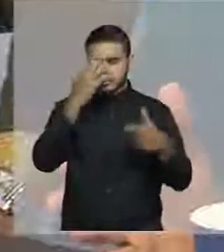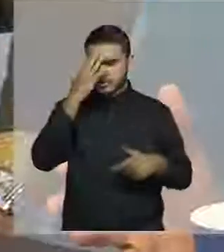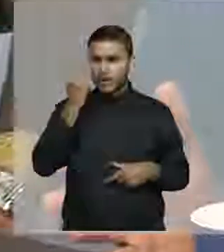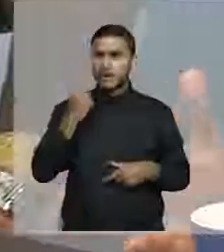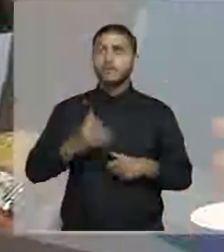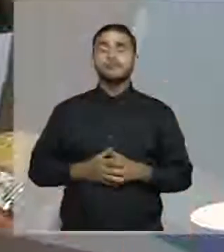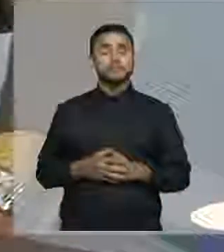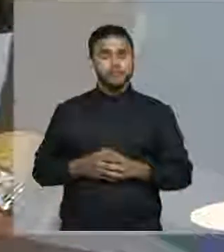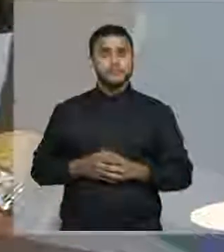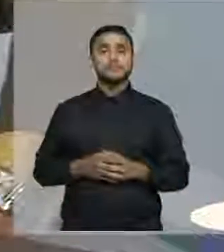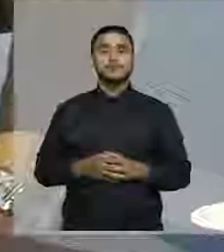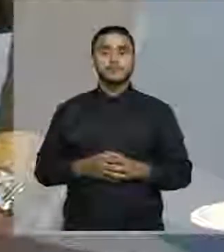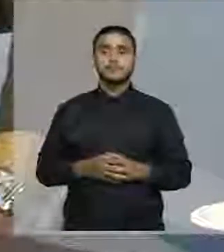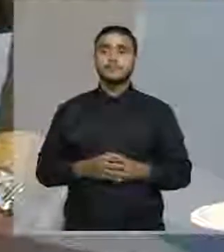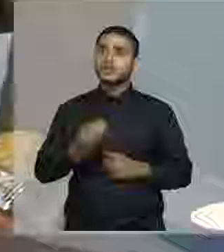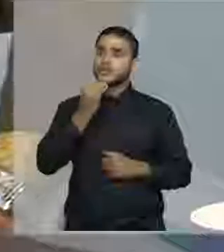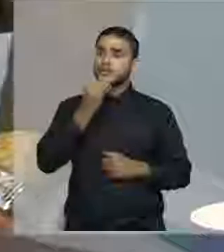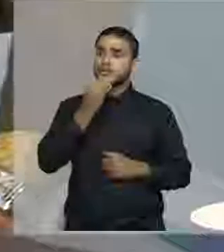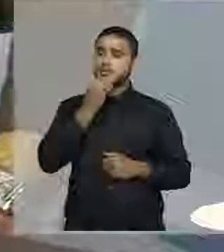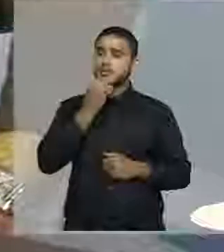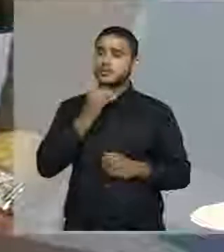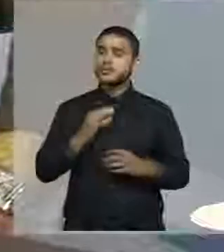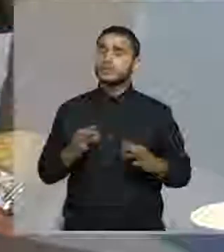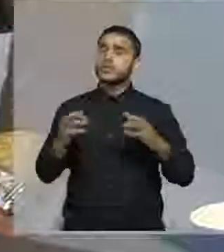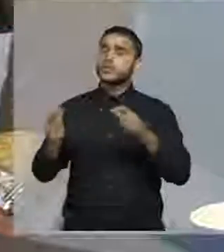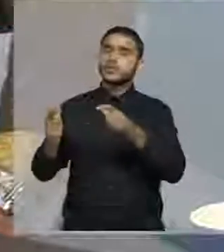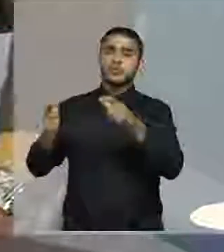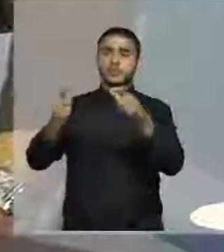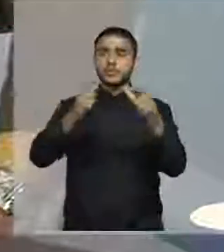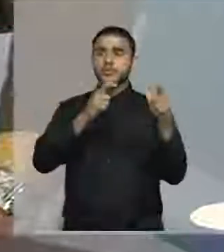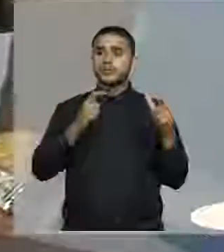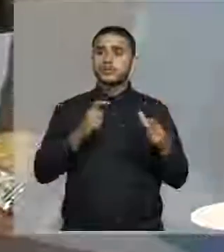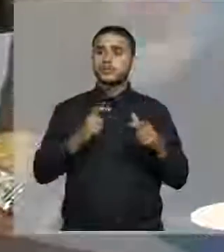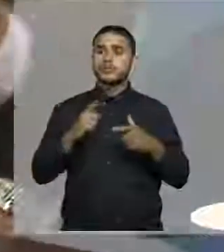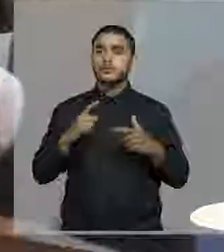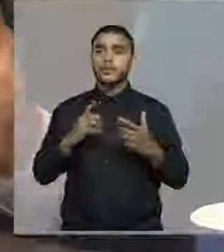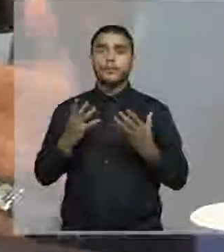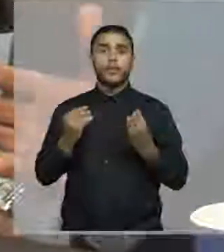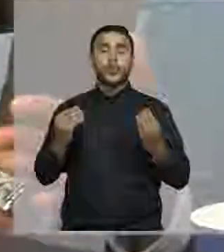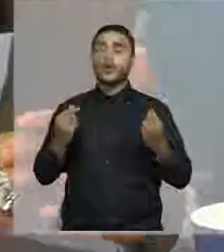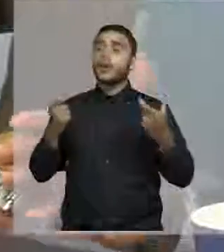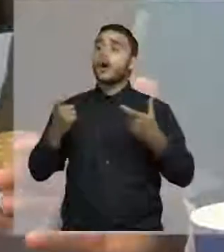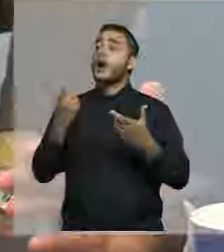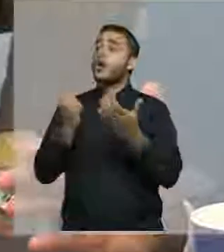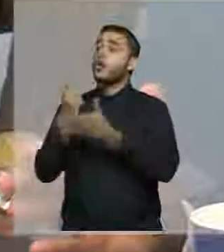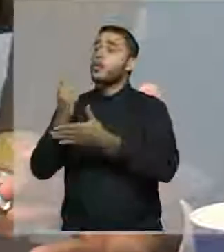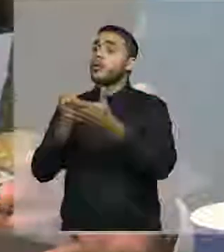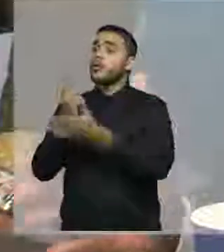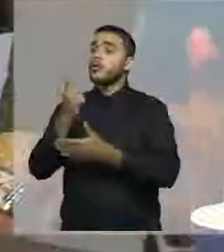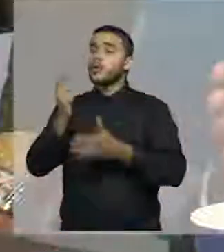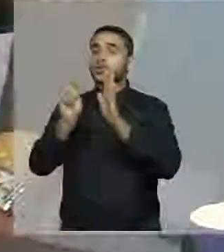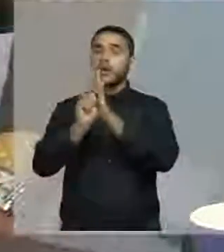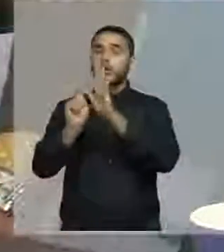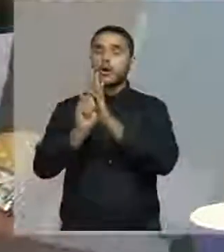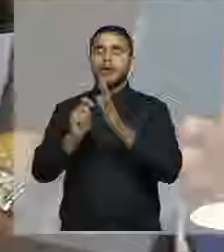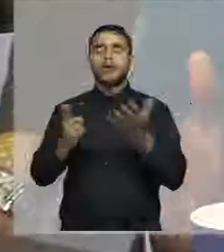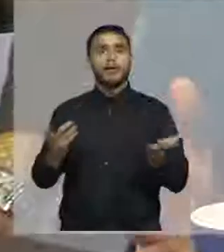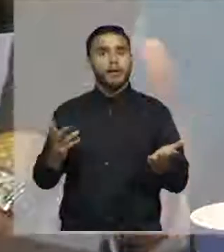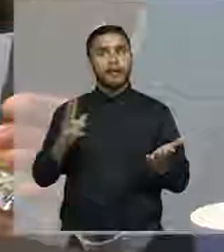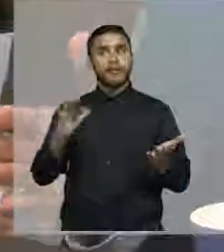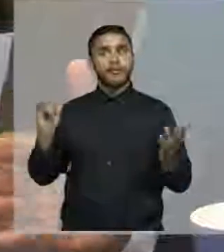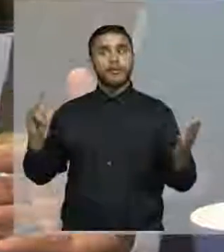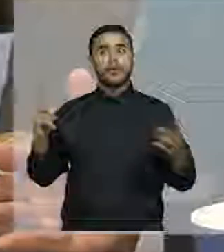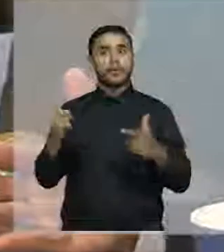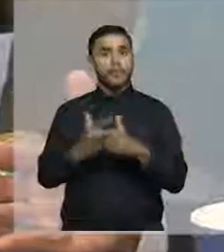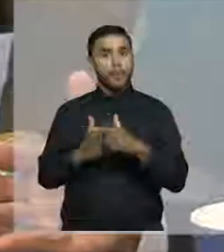Fumo. Então, eu acho que poderia haver uma operação arrastão com batidas em centenas de Boca de Fumo. Isso daria um